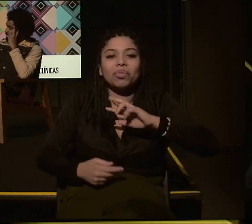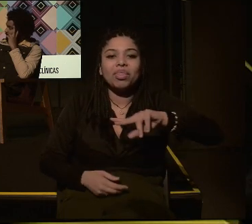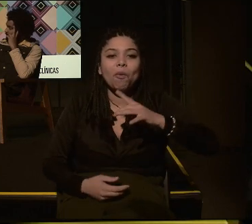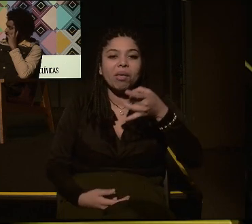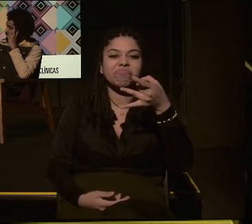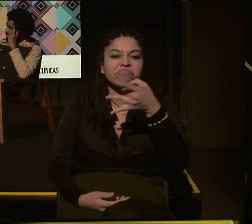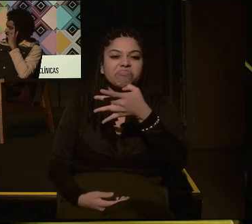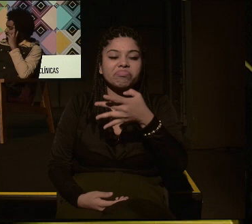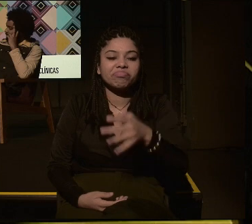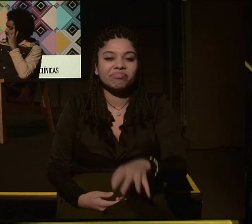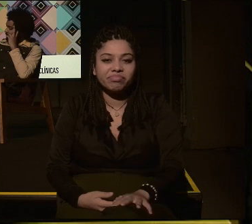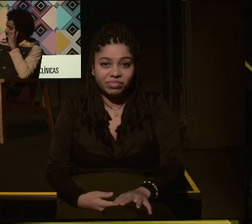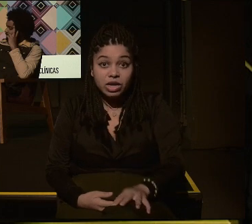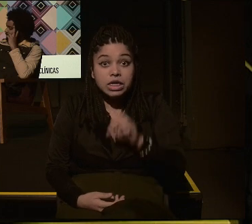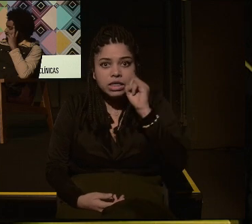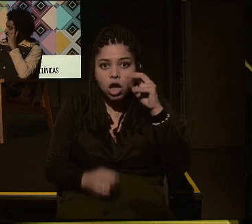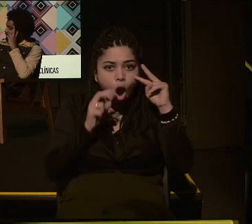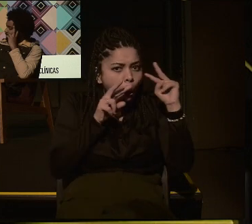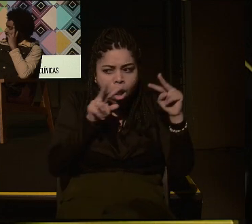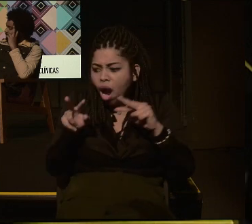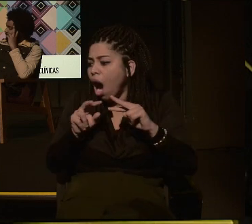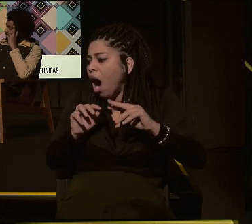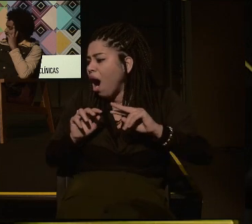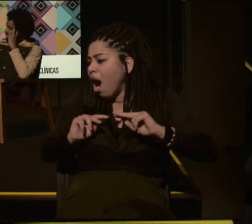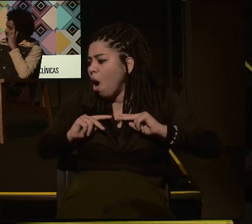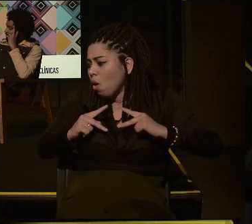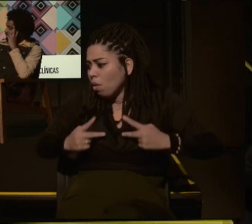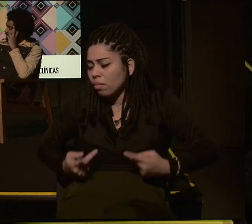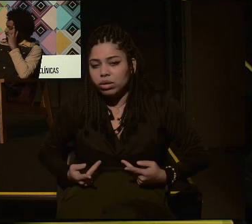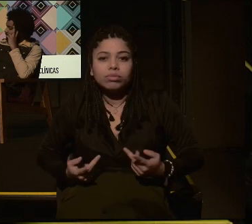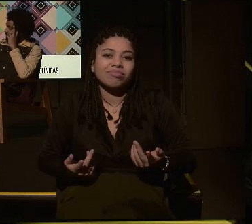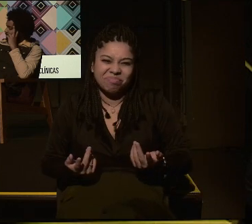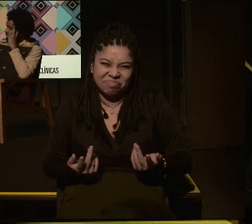Se não estivessem, seria impossível